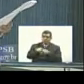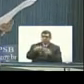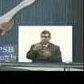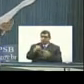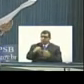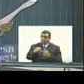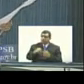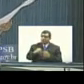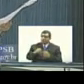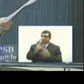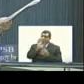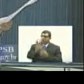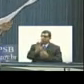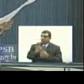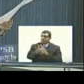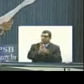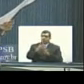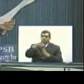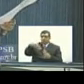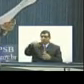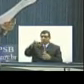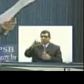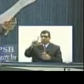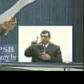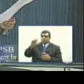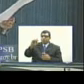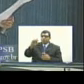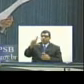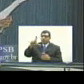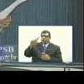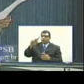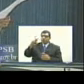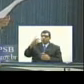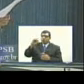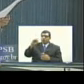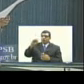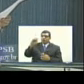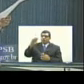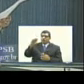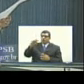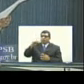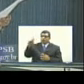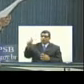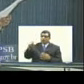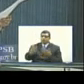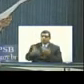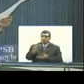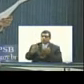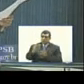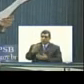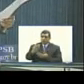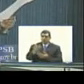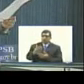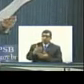2010 remetendo milhões de dívidas para o ano seguinte é hora de estancar a sangria do desperdício